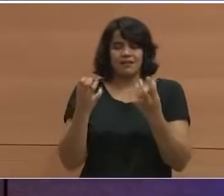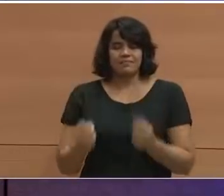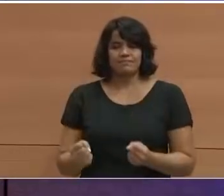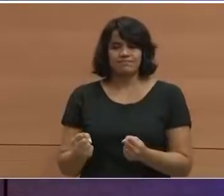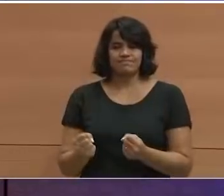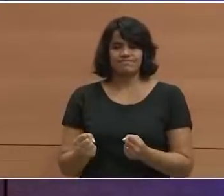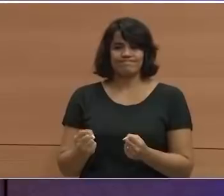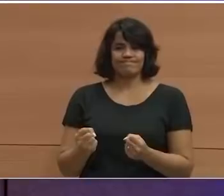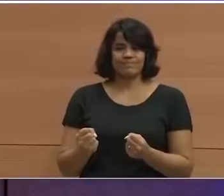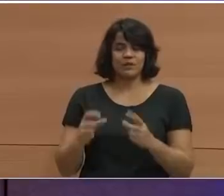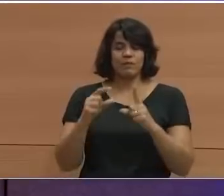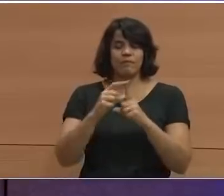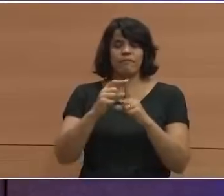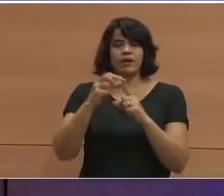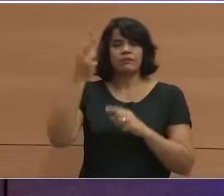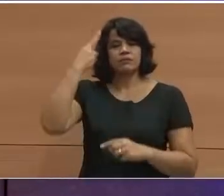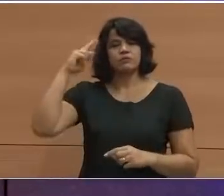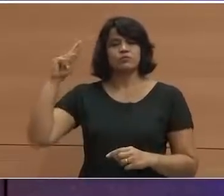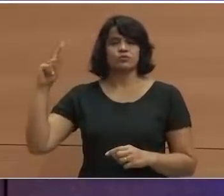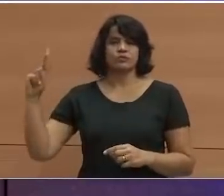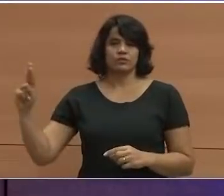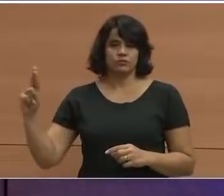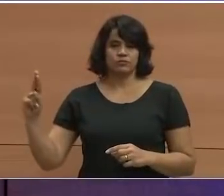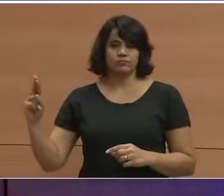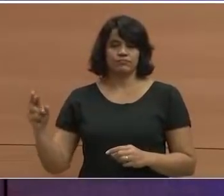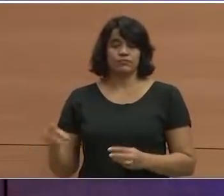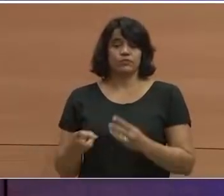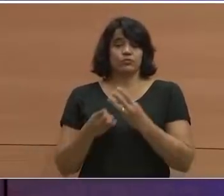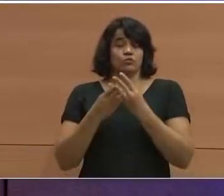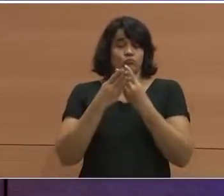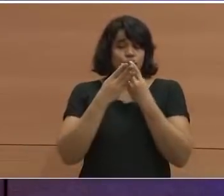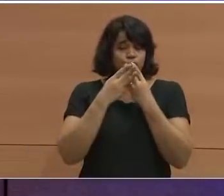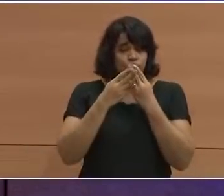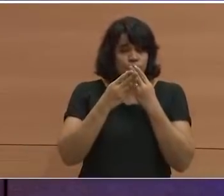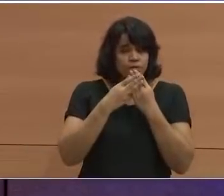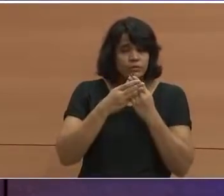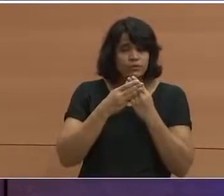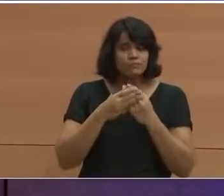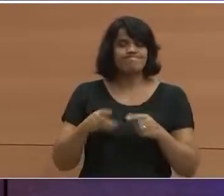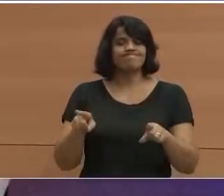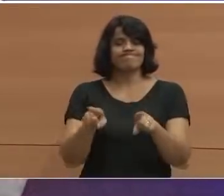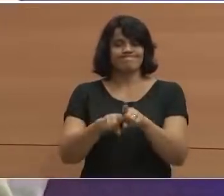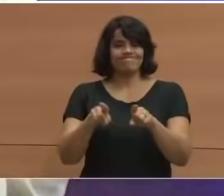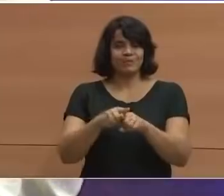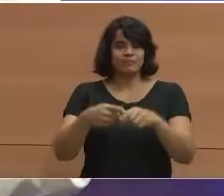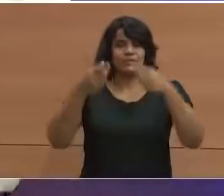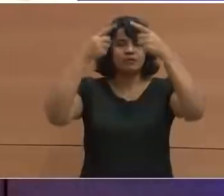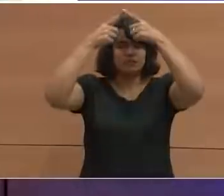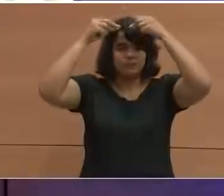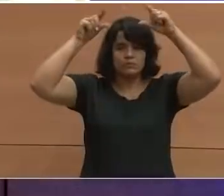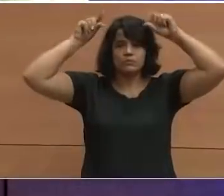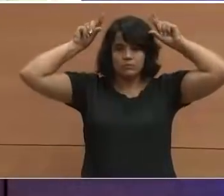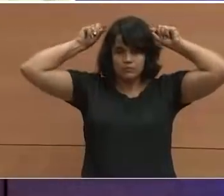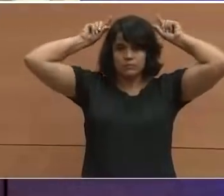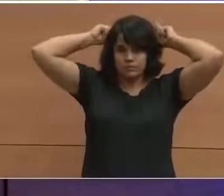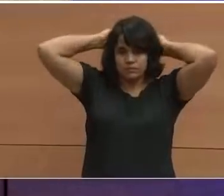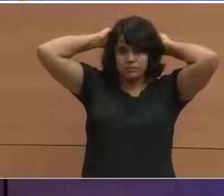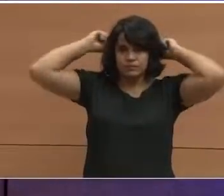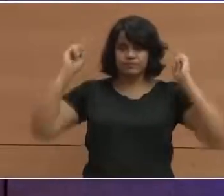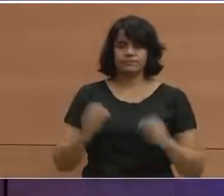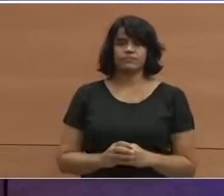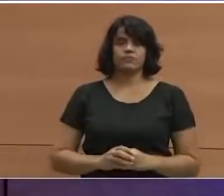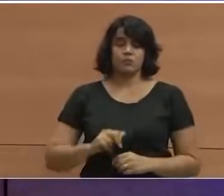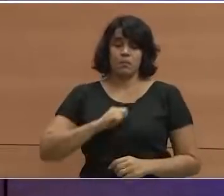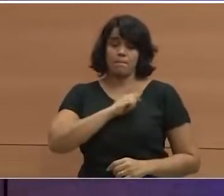judeus como gregos. Irmãos, Paulo aproveitou a situação, porque essa porta